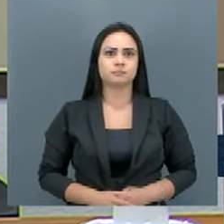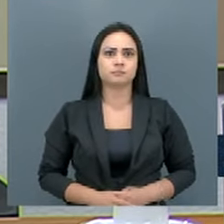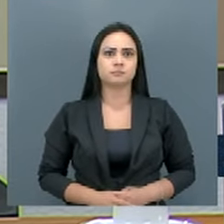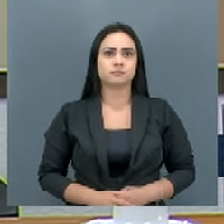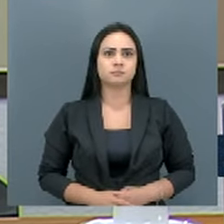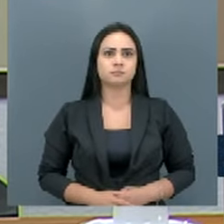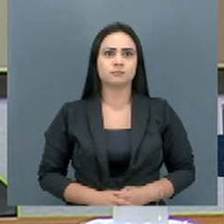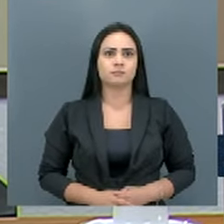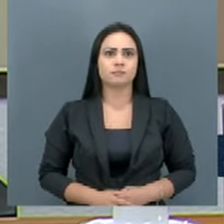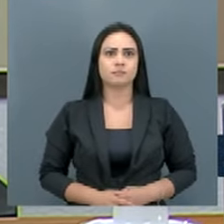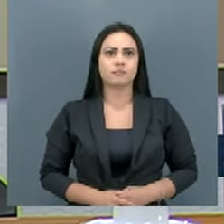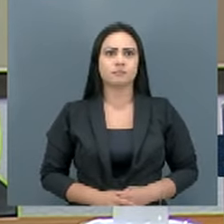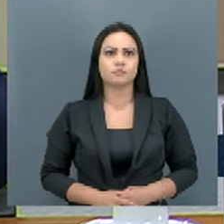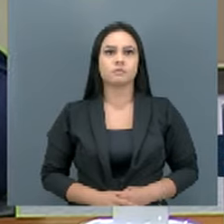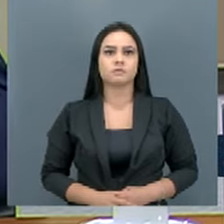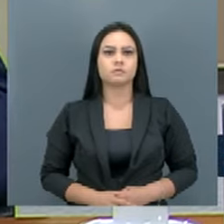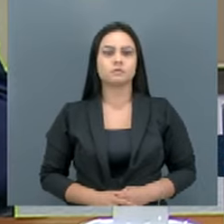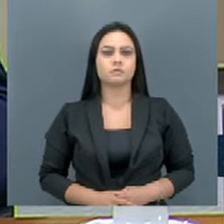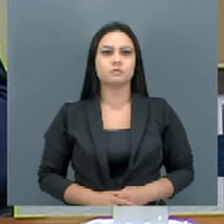como liderança